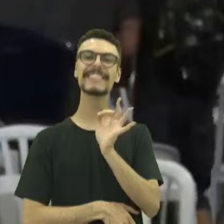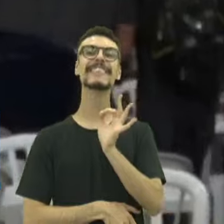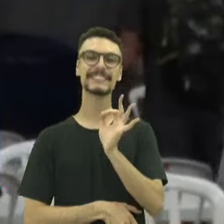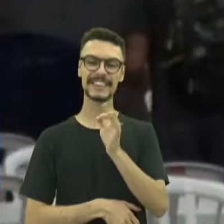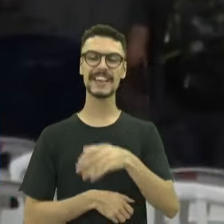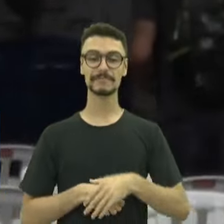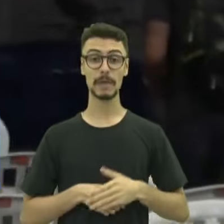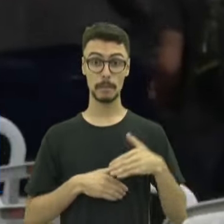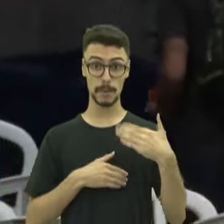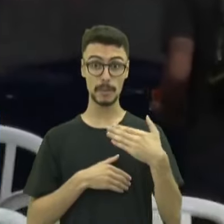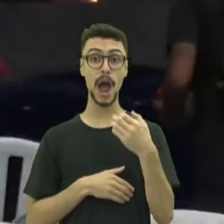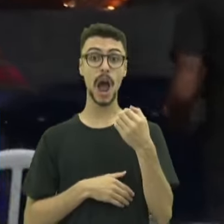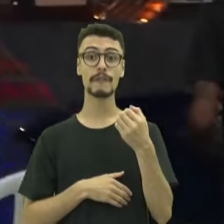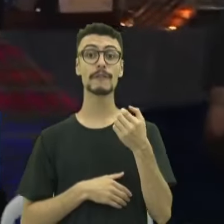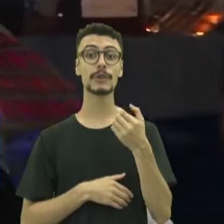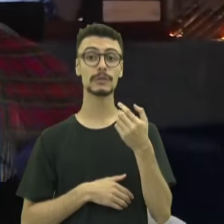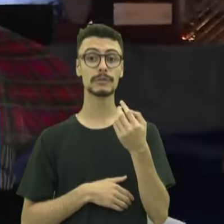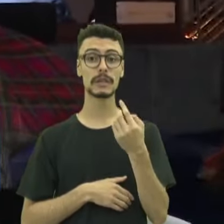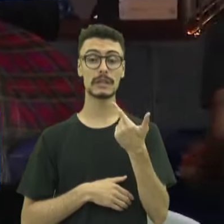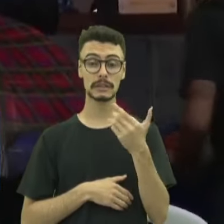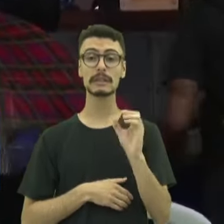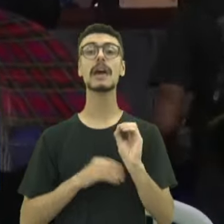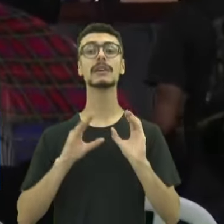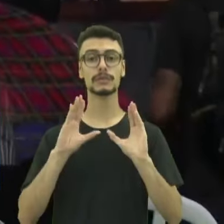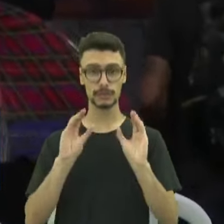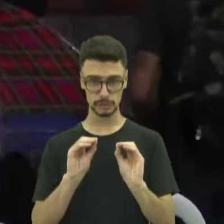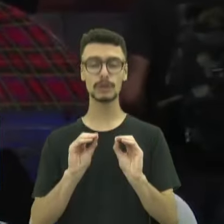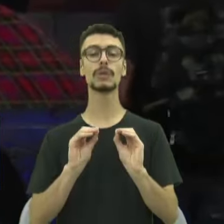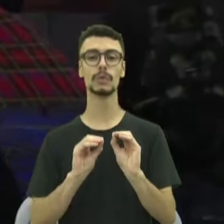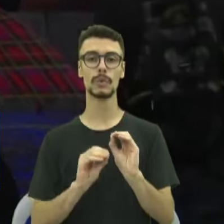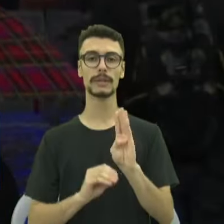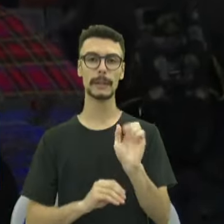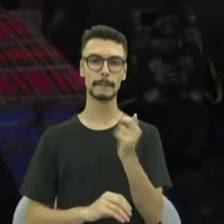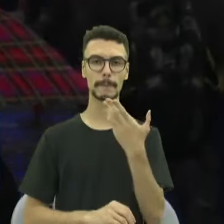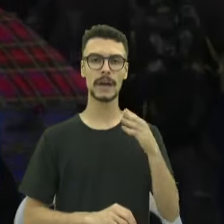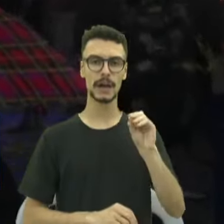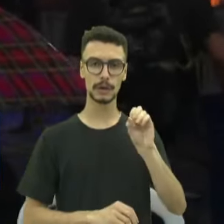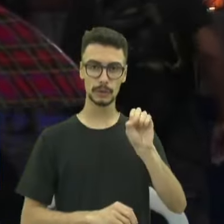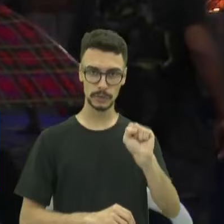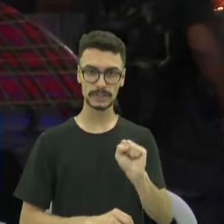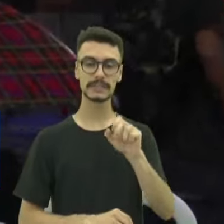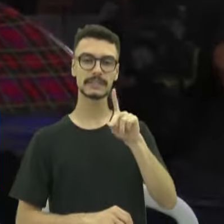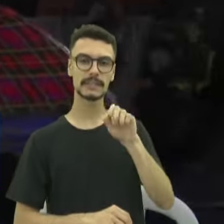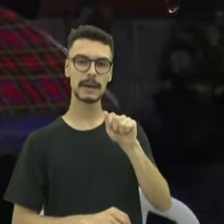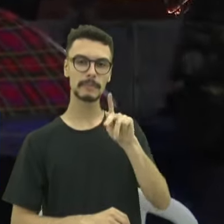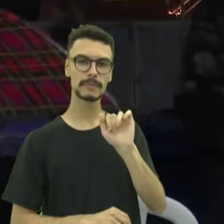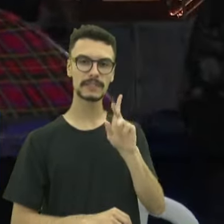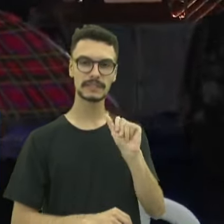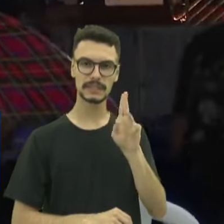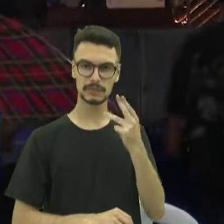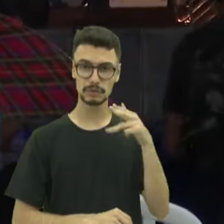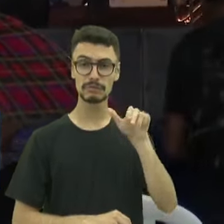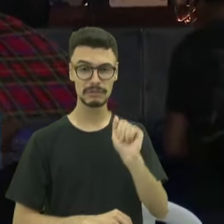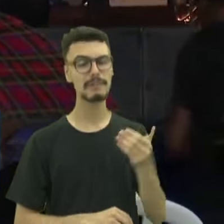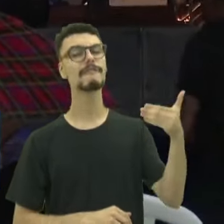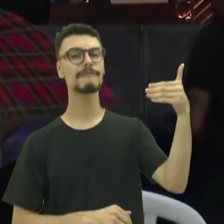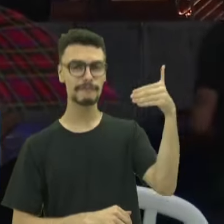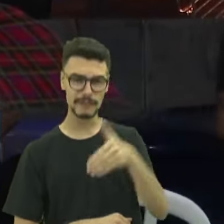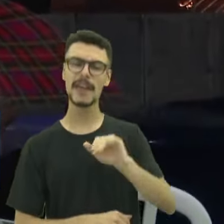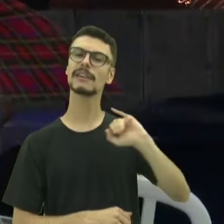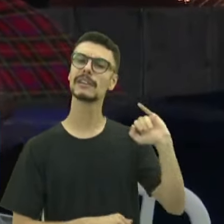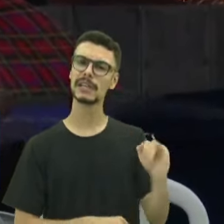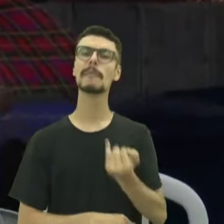logo, às 22 horas, show previsto com Barões da Pisadinha. A gente venha pra cá, aproveite, coma